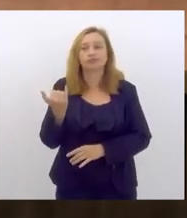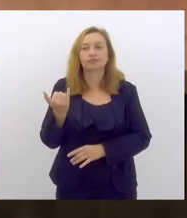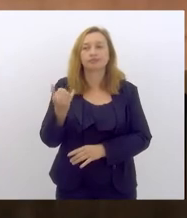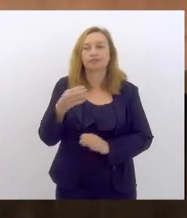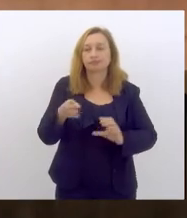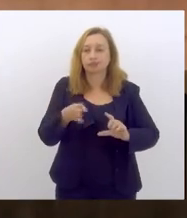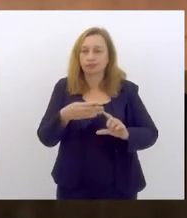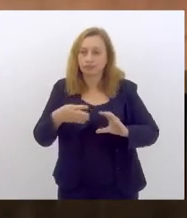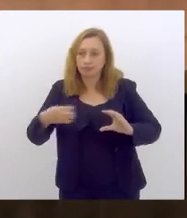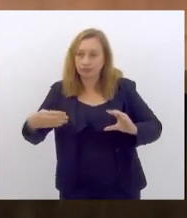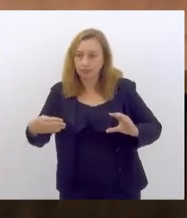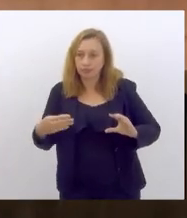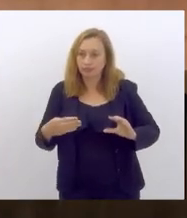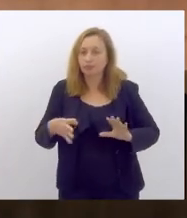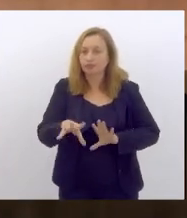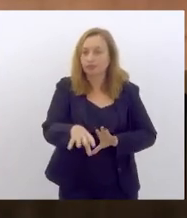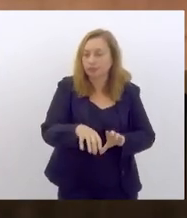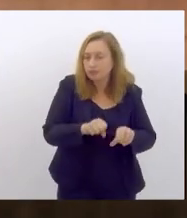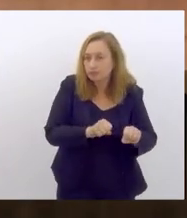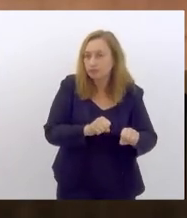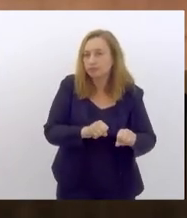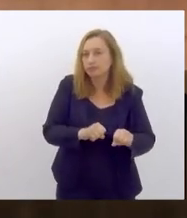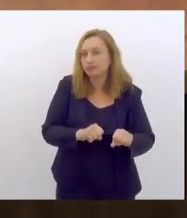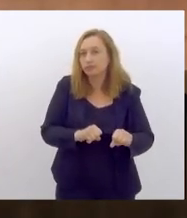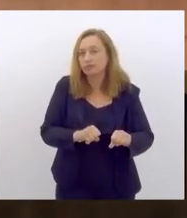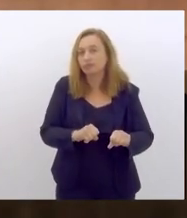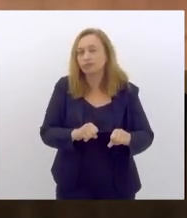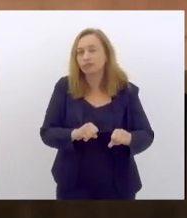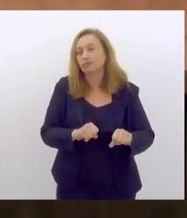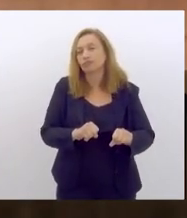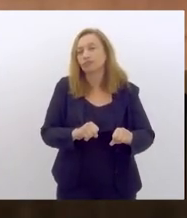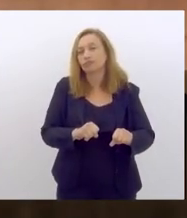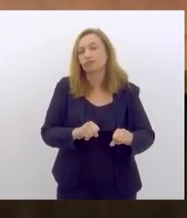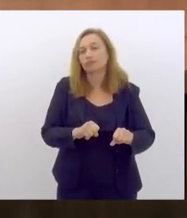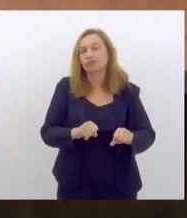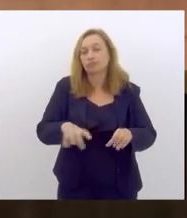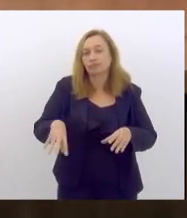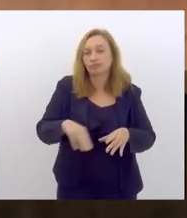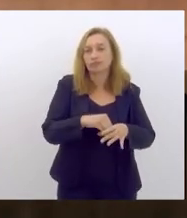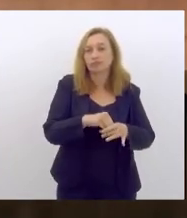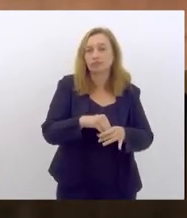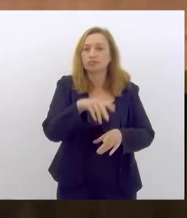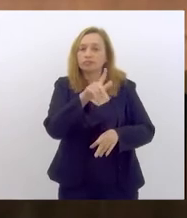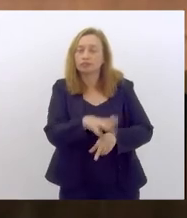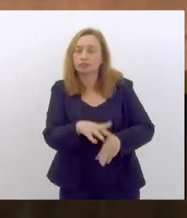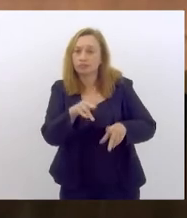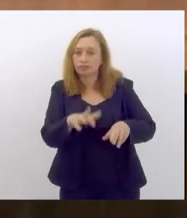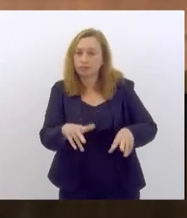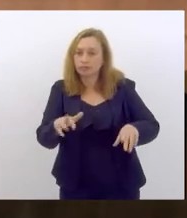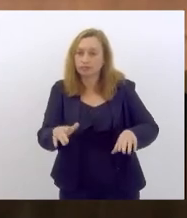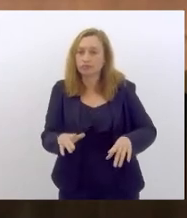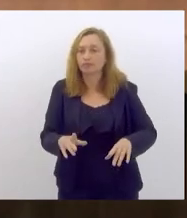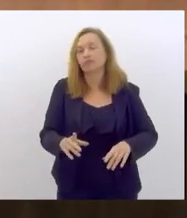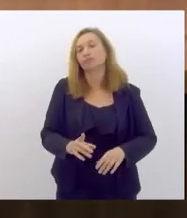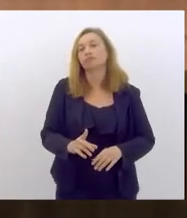CIEPs para garantir uma formação unilateral, uma formação que integre as diferentes dimensões do ser, como a cultura é